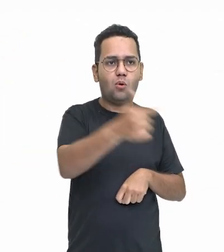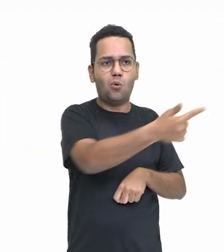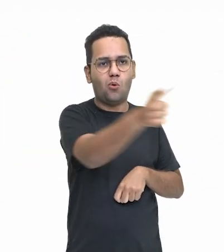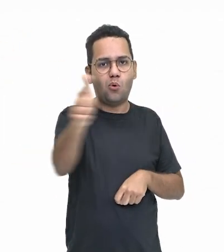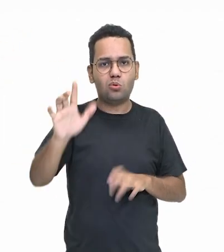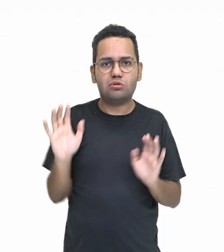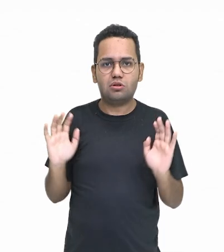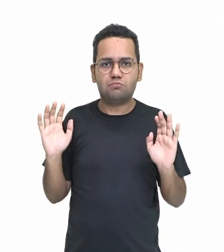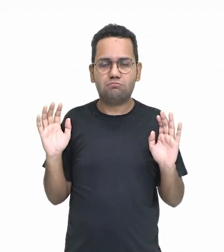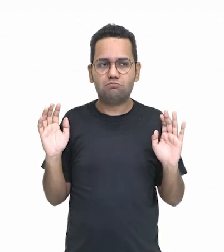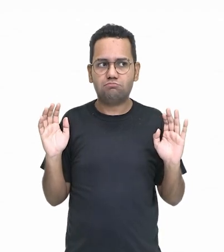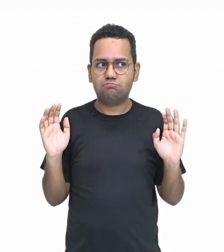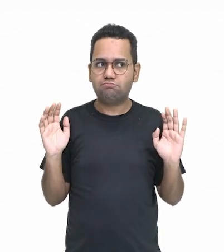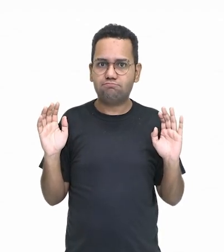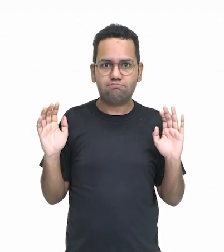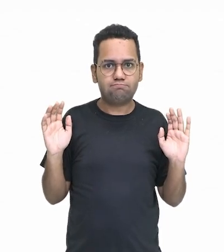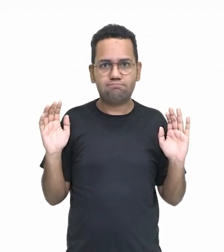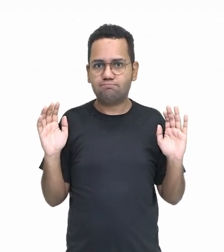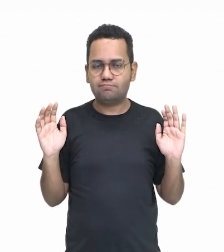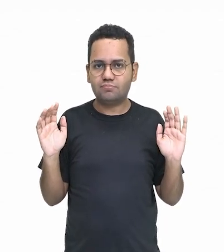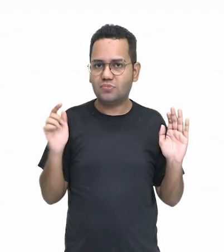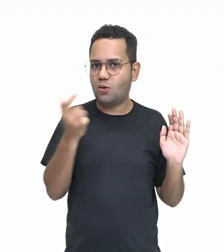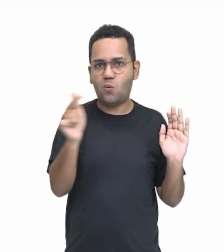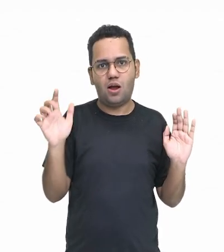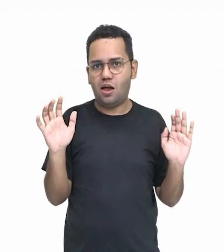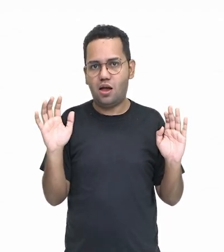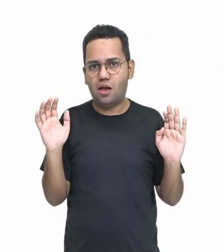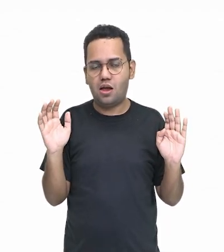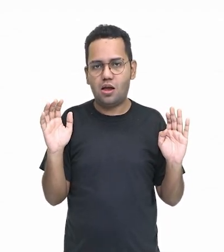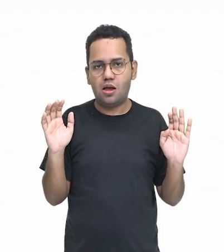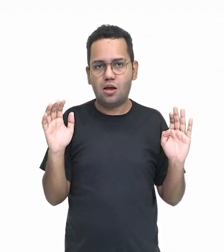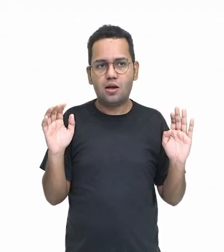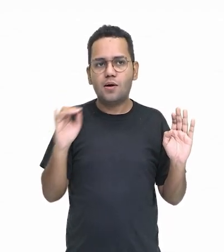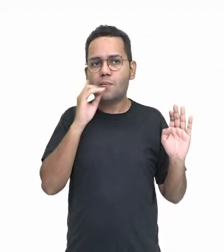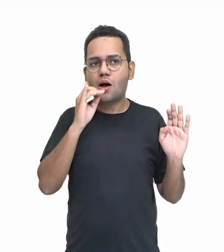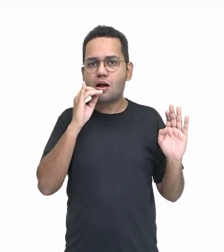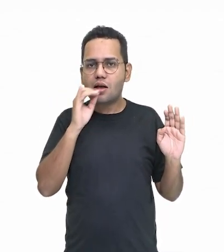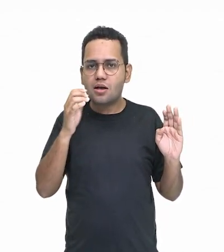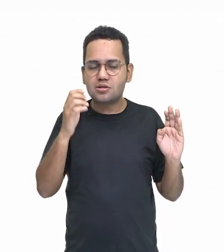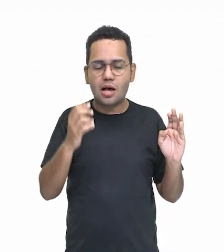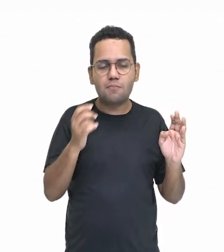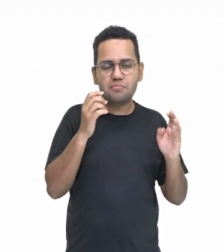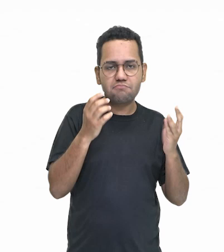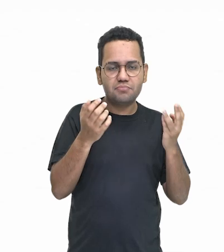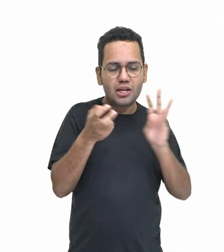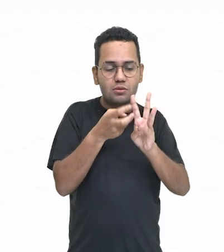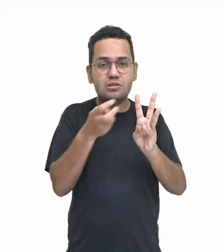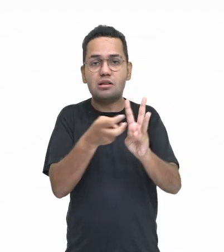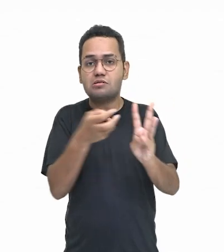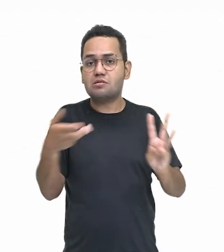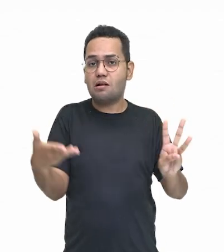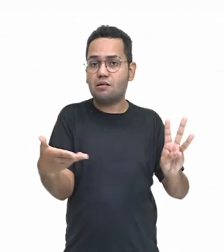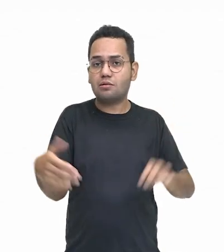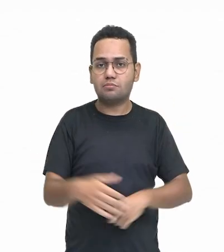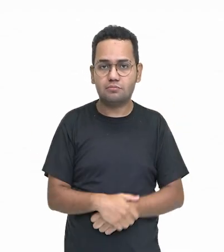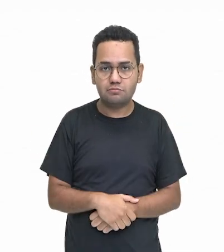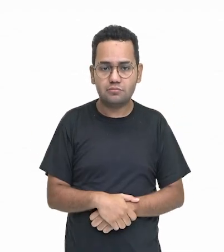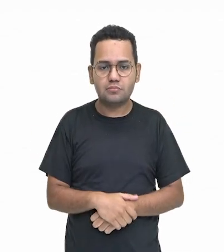às demais sociedades, como no caso, as nossas sociedades dos povos originários, colocando então